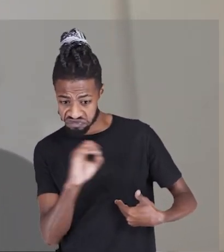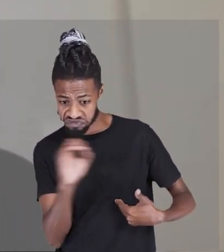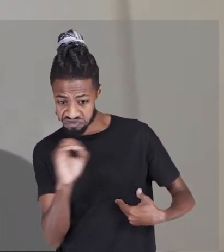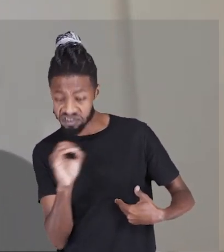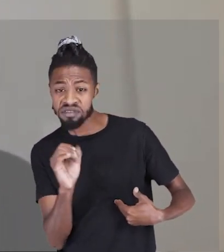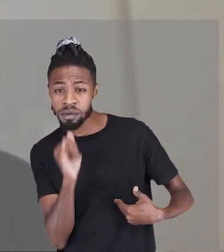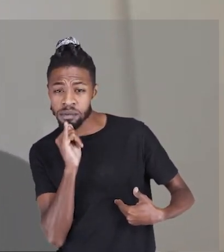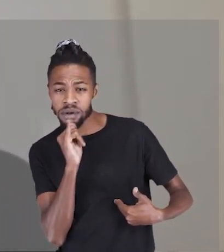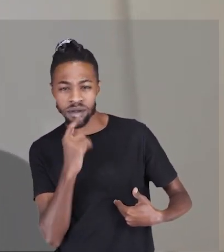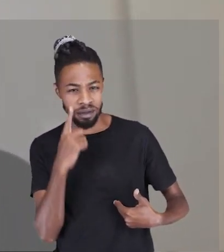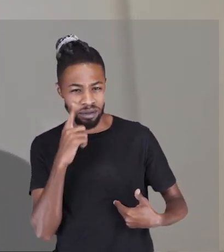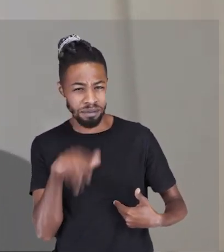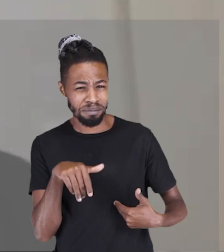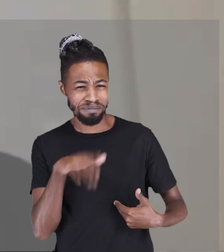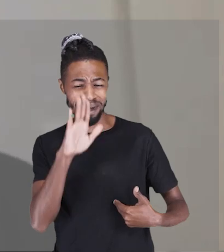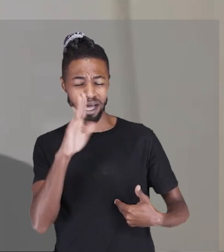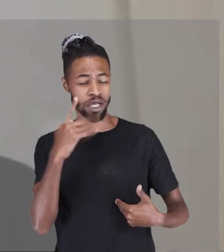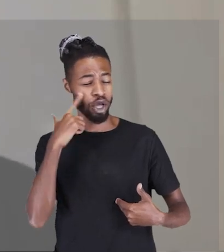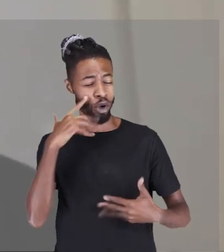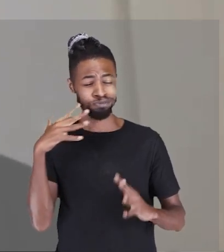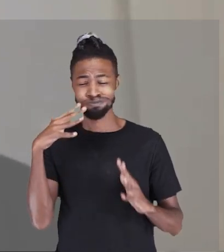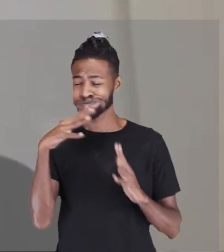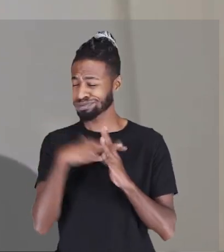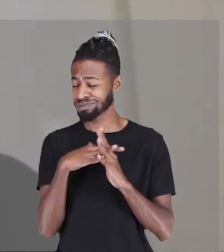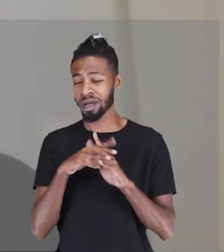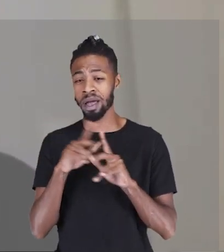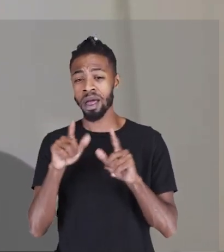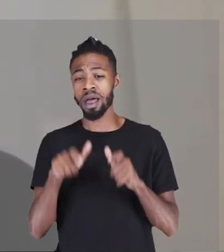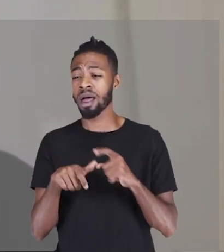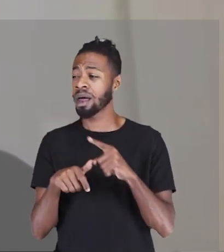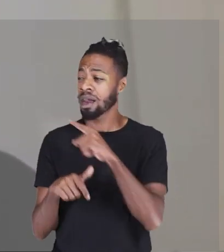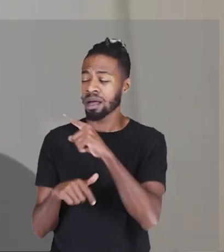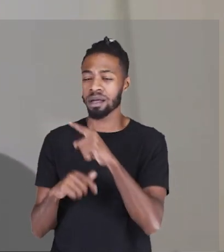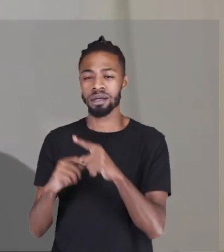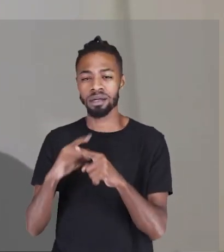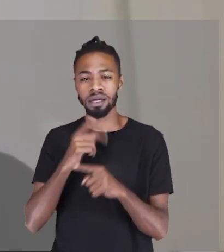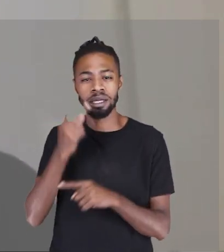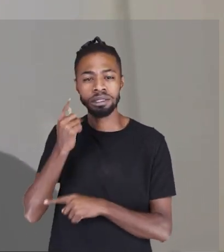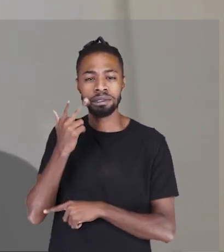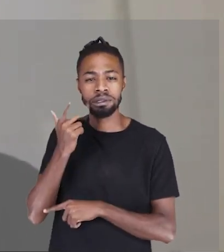e ele não existe, o caso mais emblemático é o do